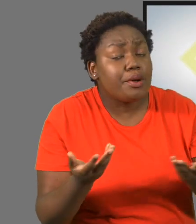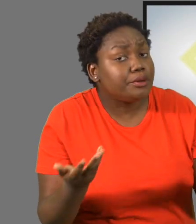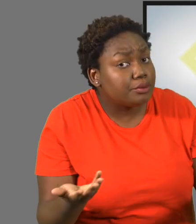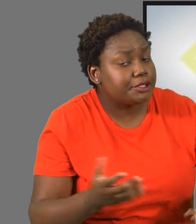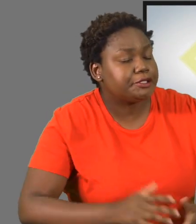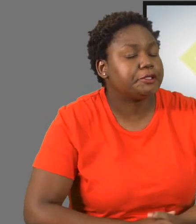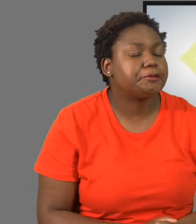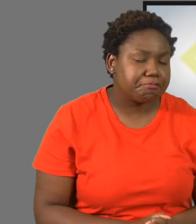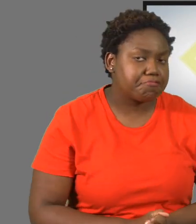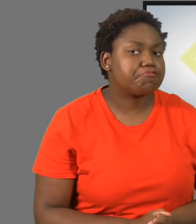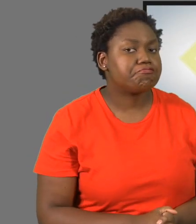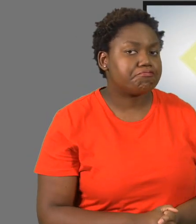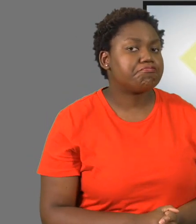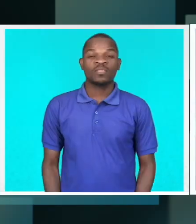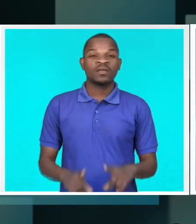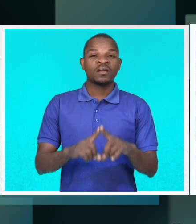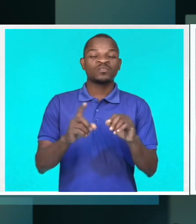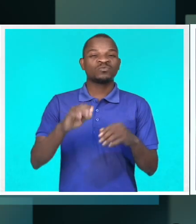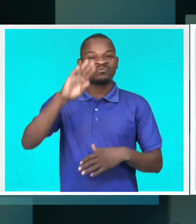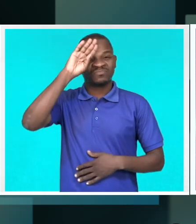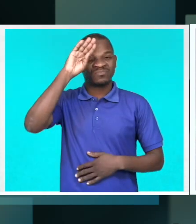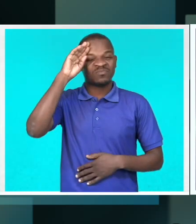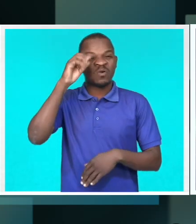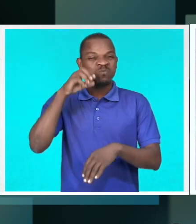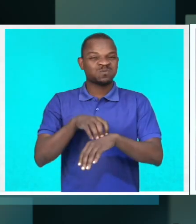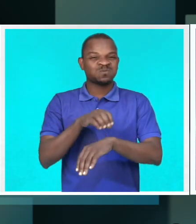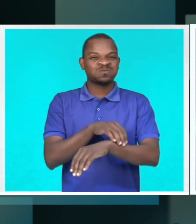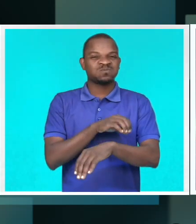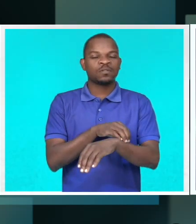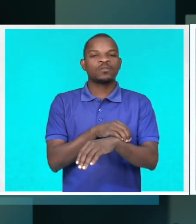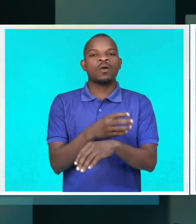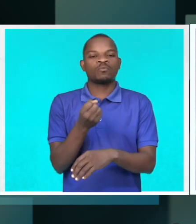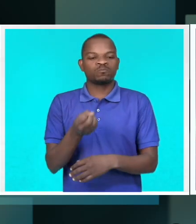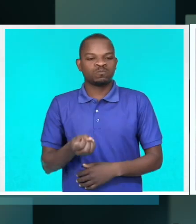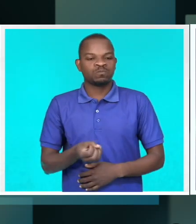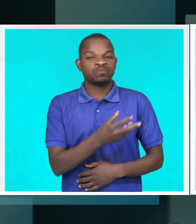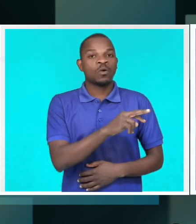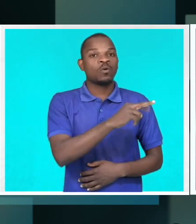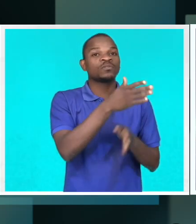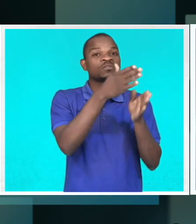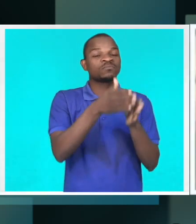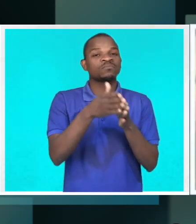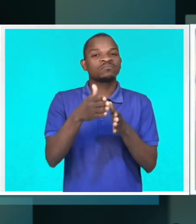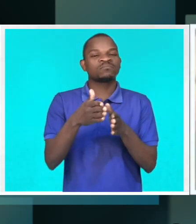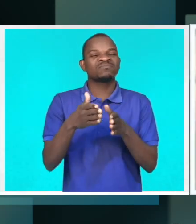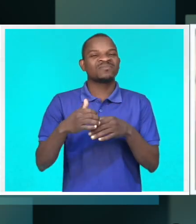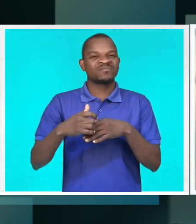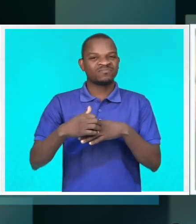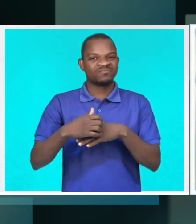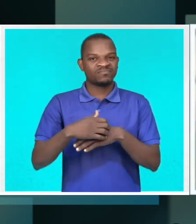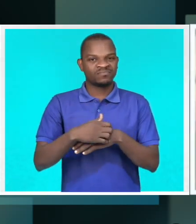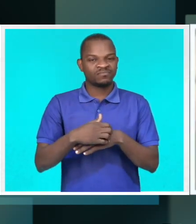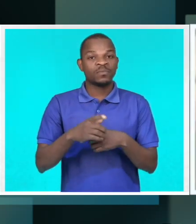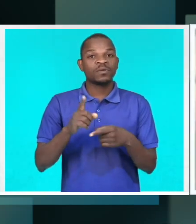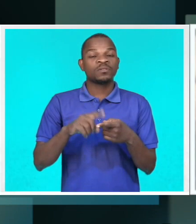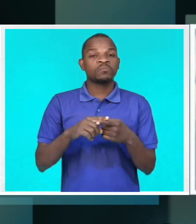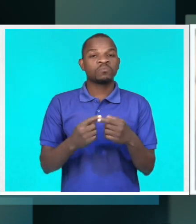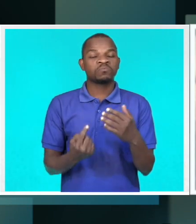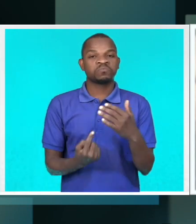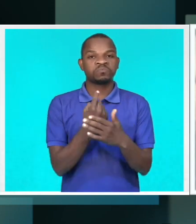e saiba como isto acontece. O sarampo é uma doença infectocontagiosa causada por um vírus.